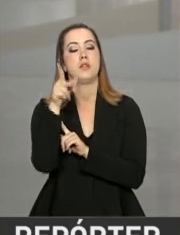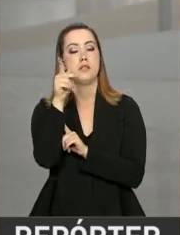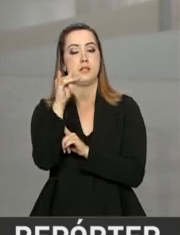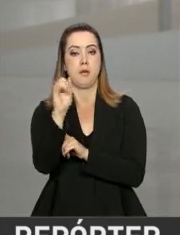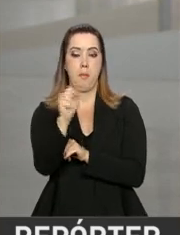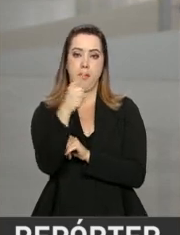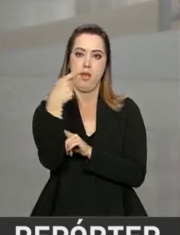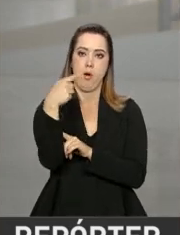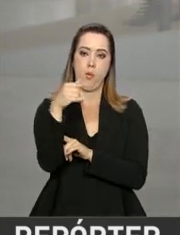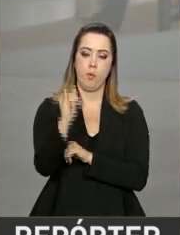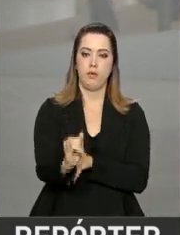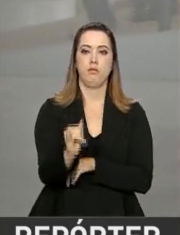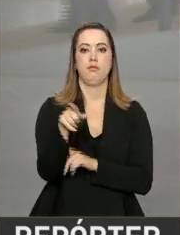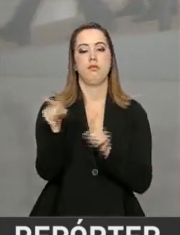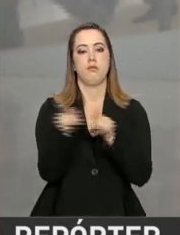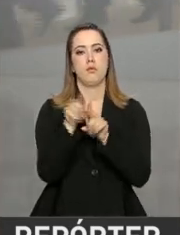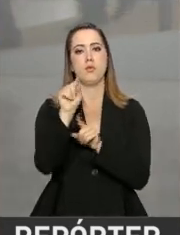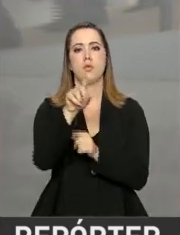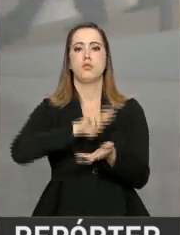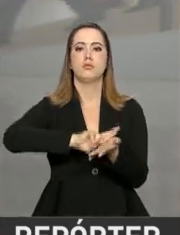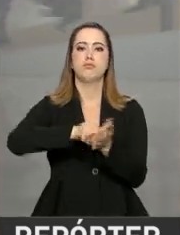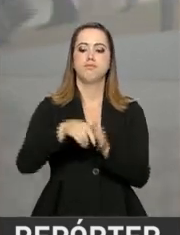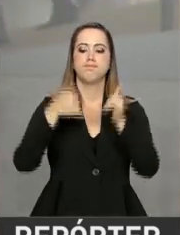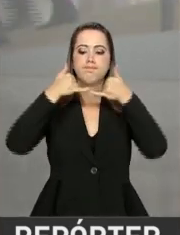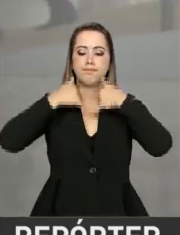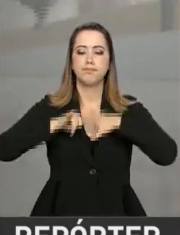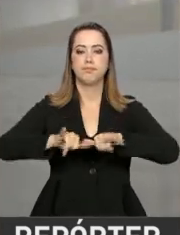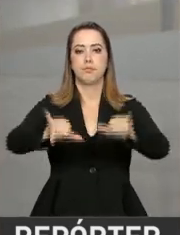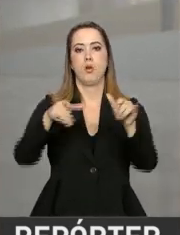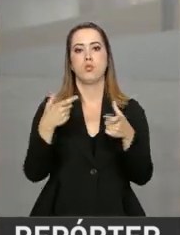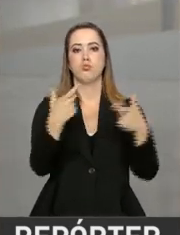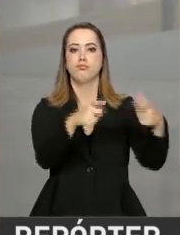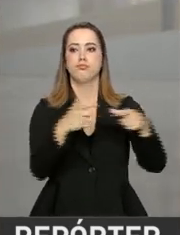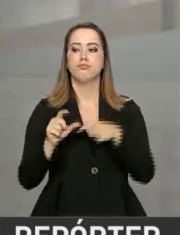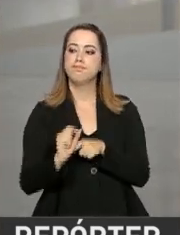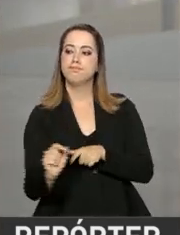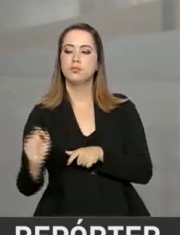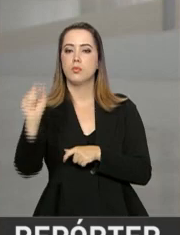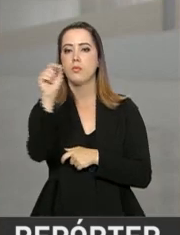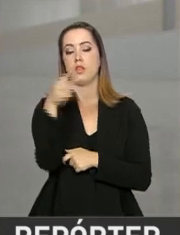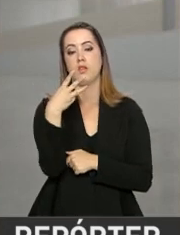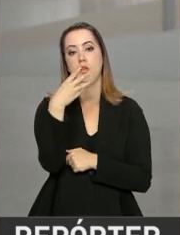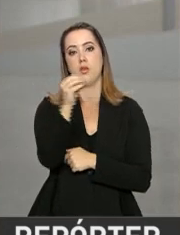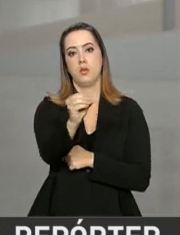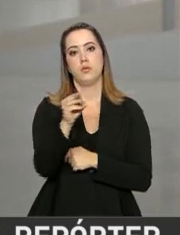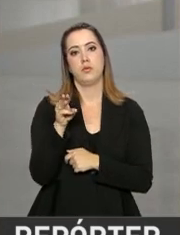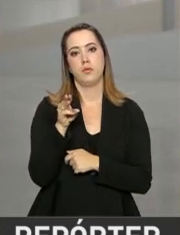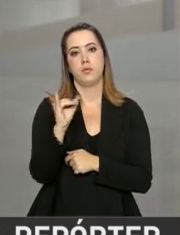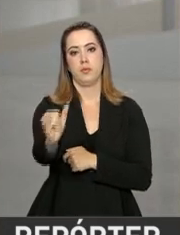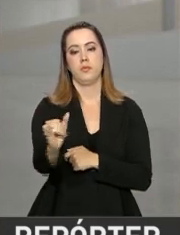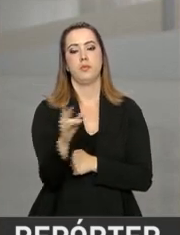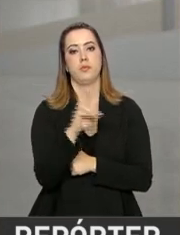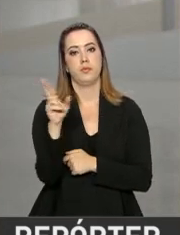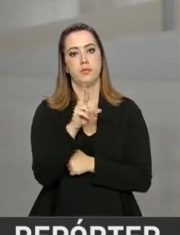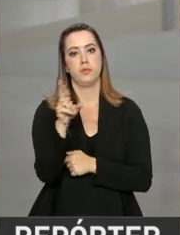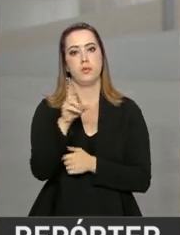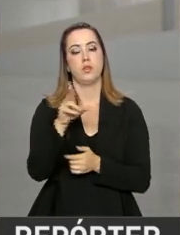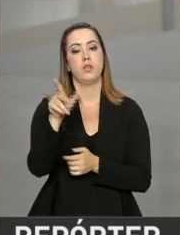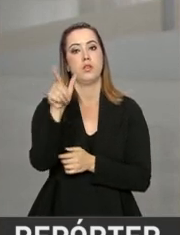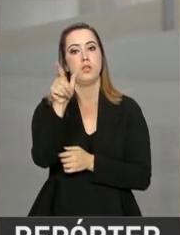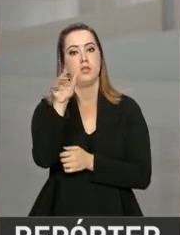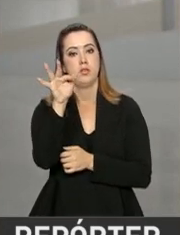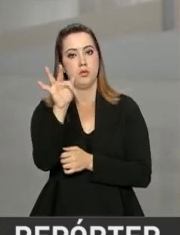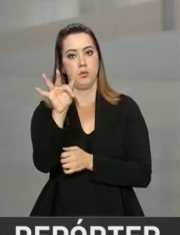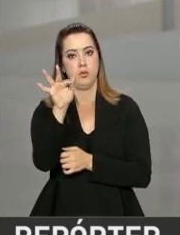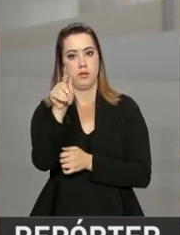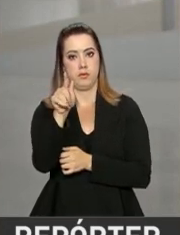2018, as centrais elétricas de Rondônia. O governo federal vai destinar 30 bilhões de reais do Fundo de